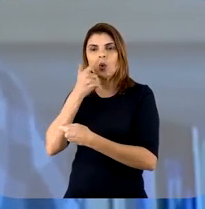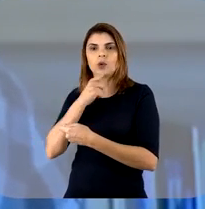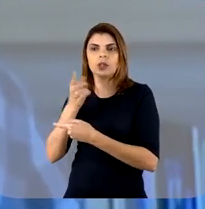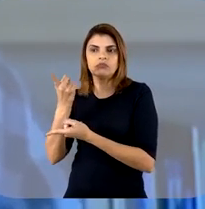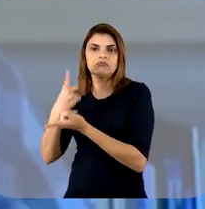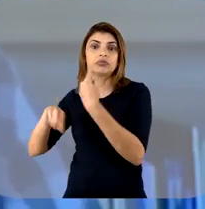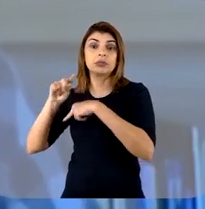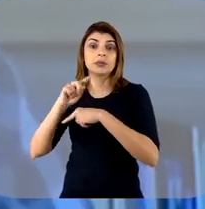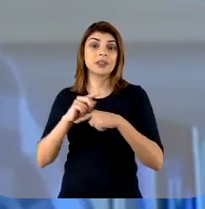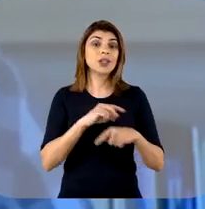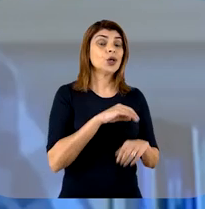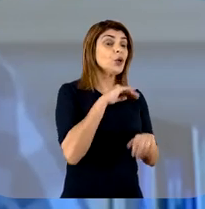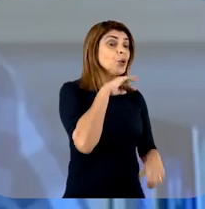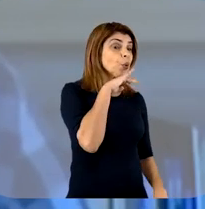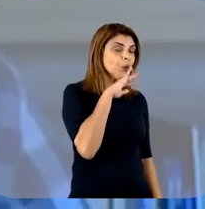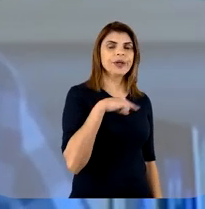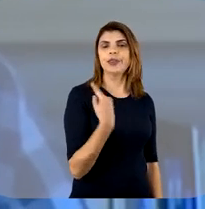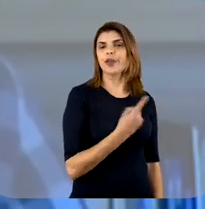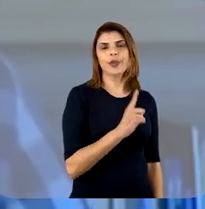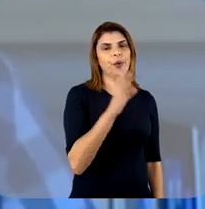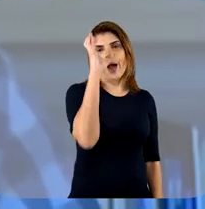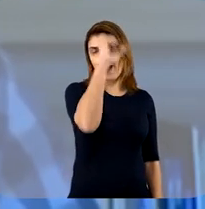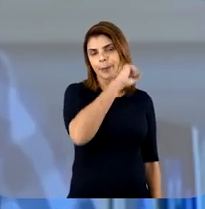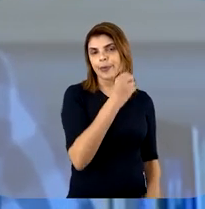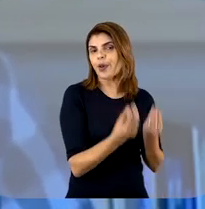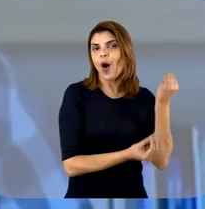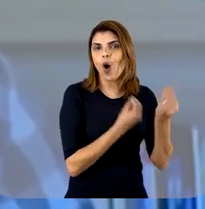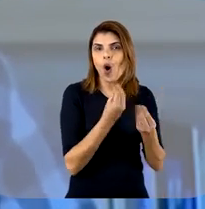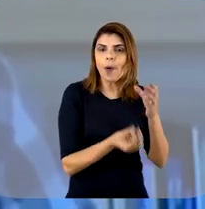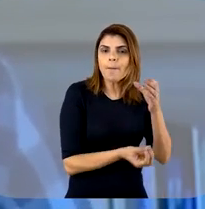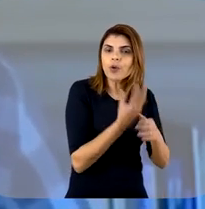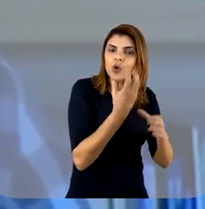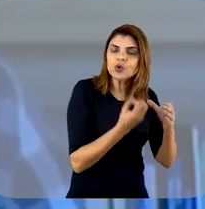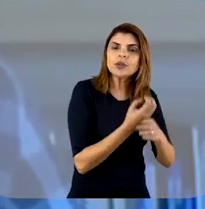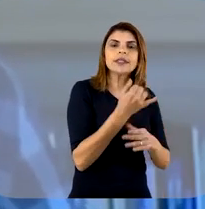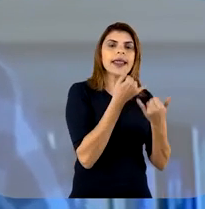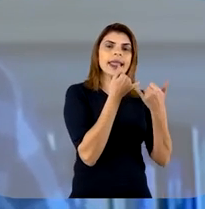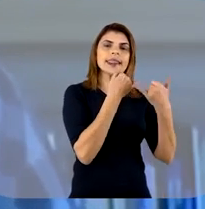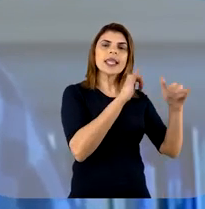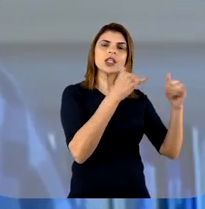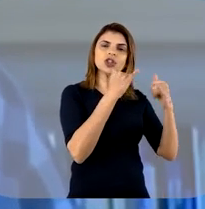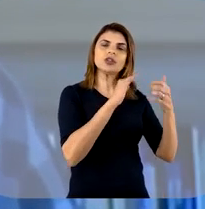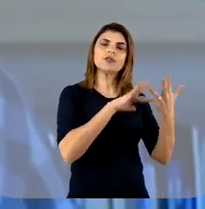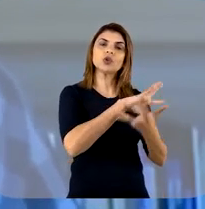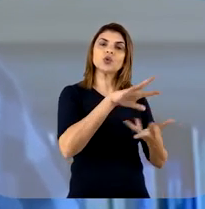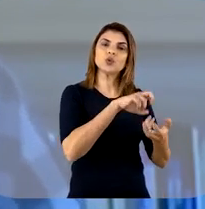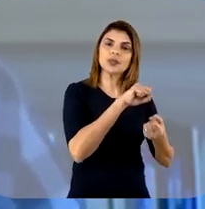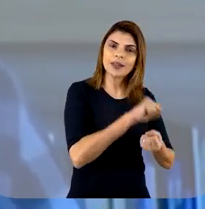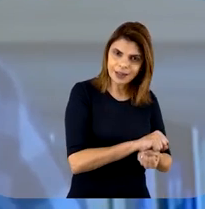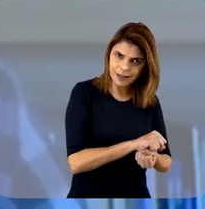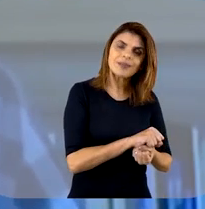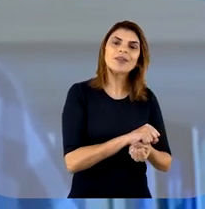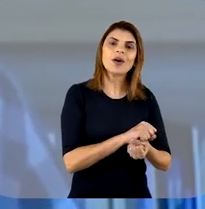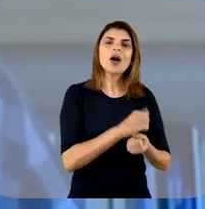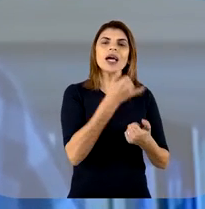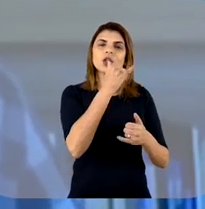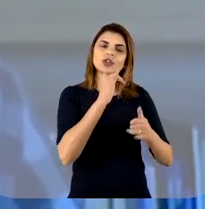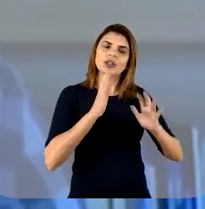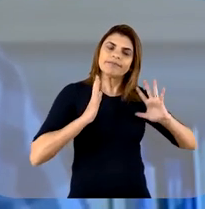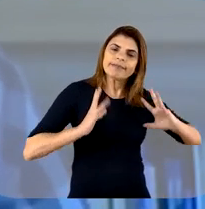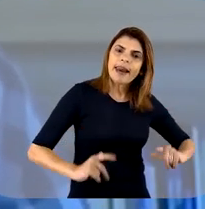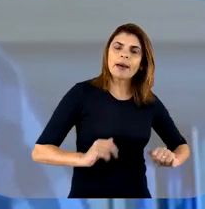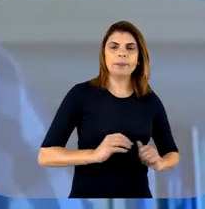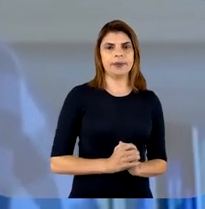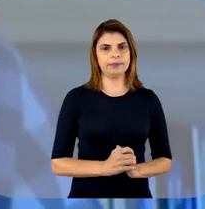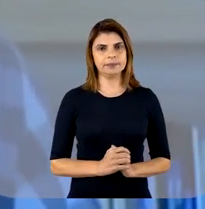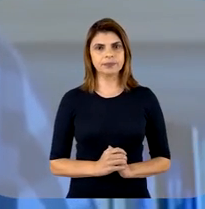é que nós não aprendemos a produzir uma energia de uma forma mais sustentável, ou seja, uma energia mais limpa.